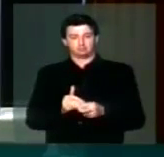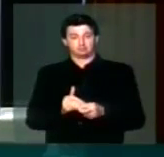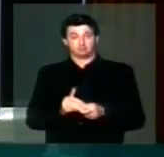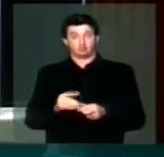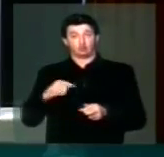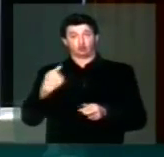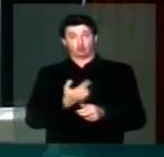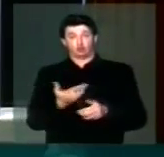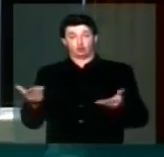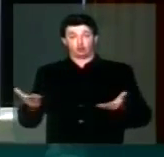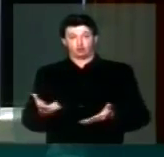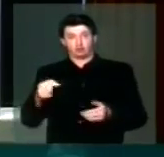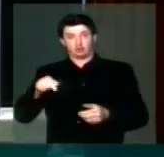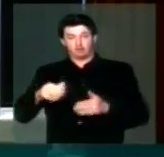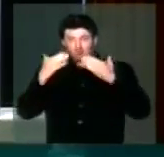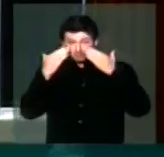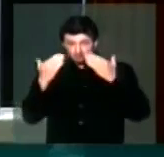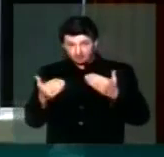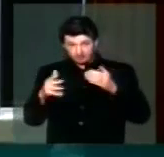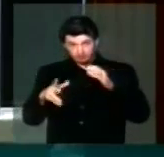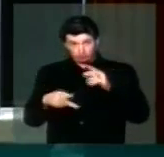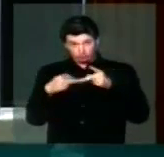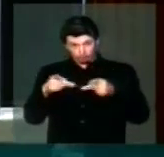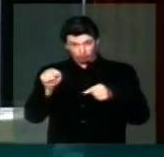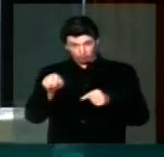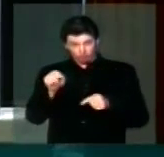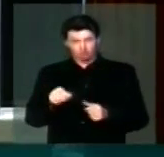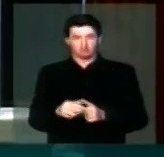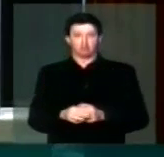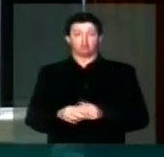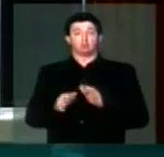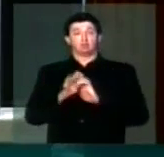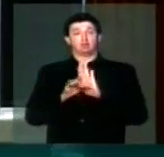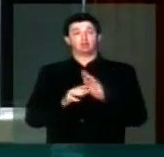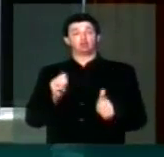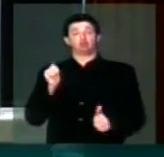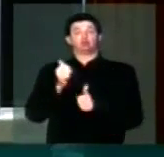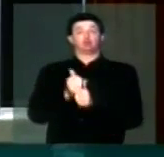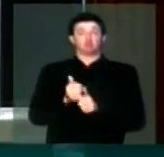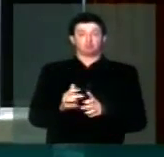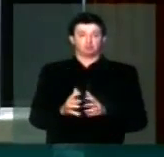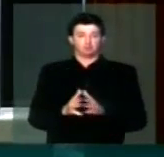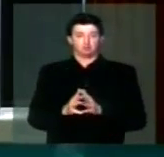Nós estamos apresentando a este projeto um substitutivo,